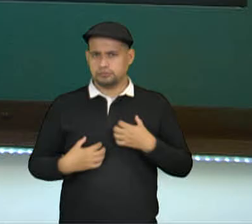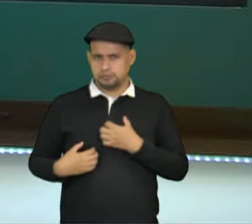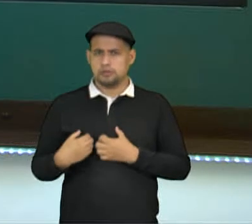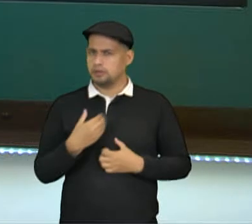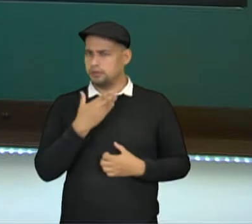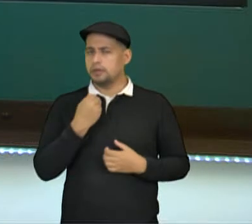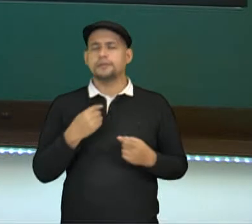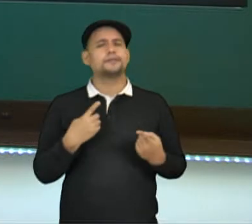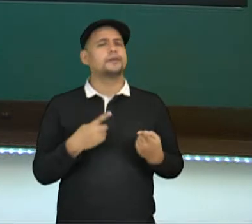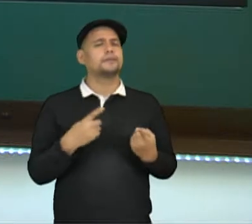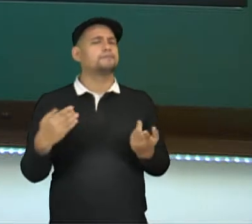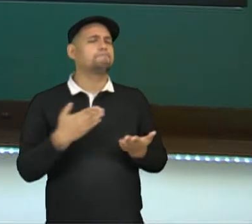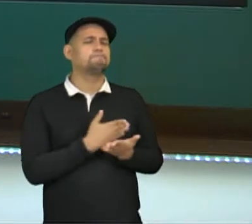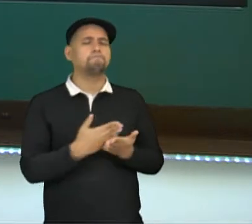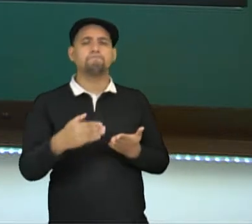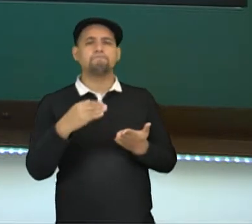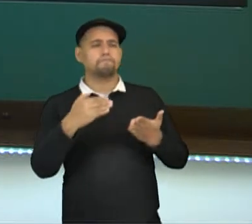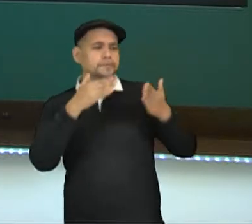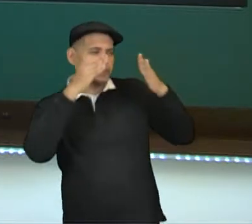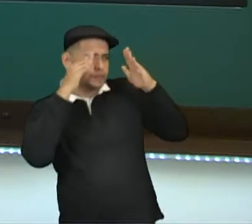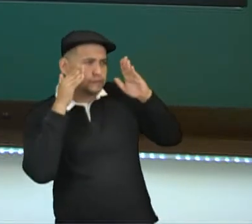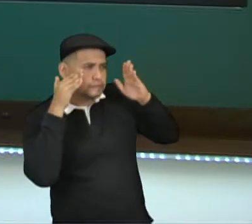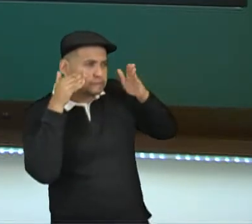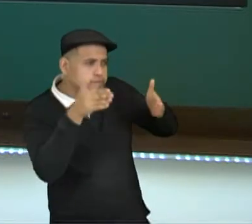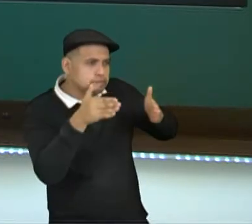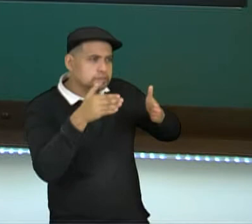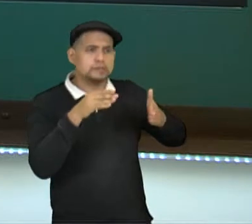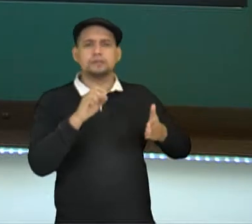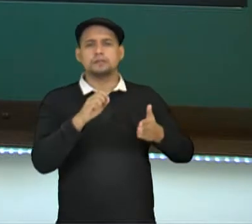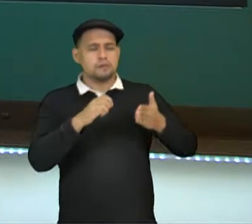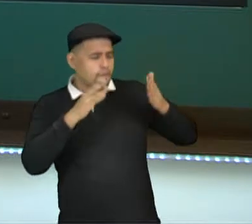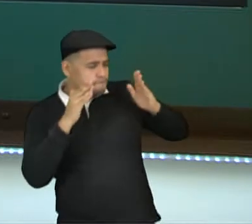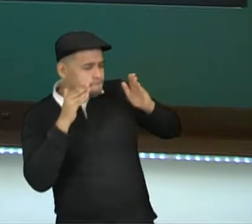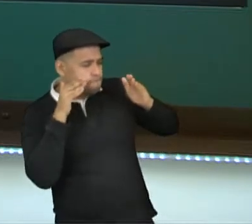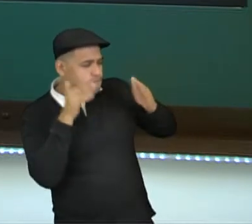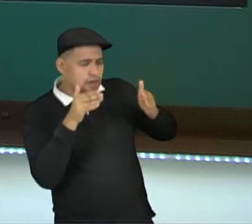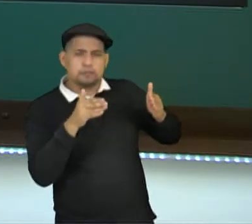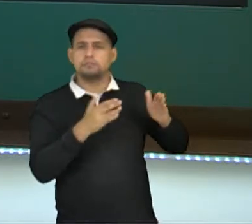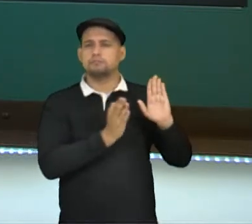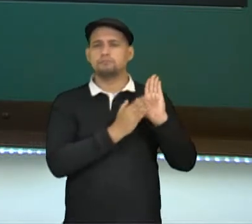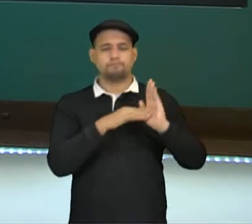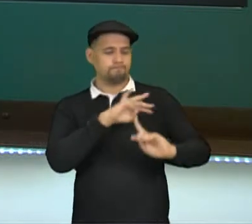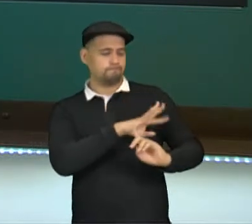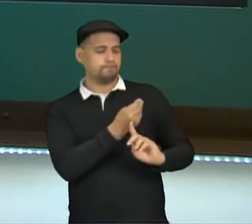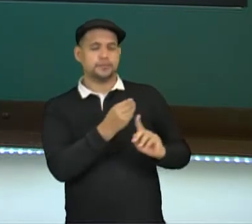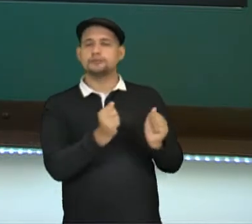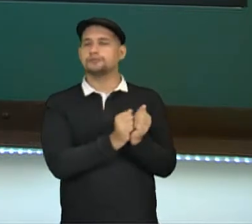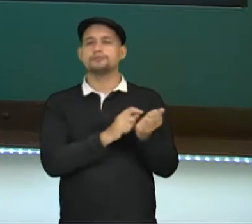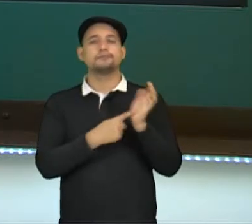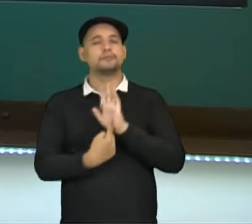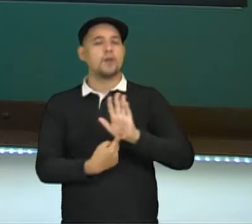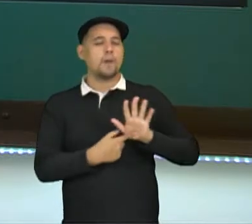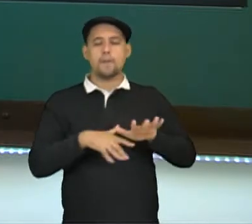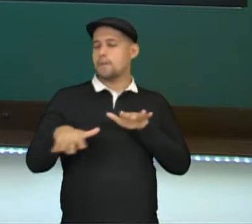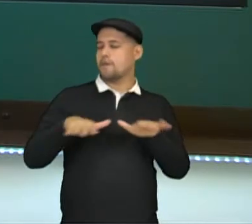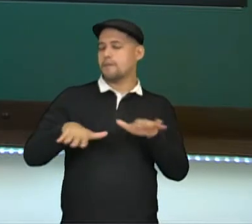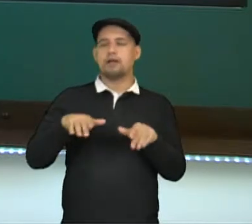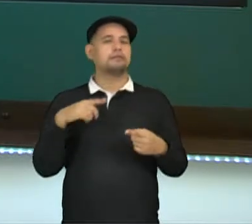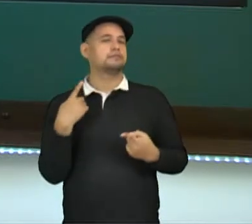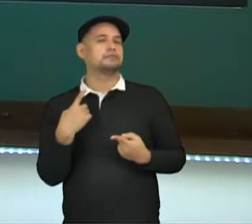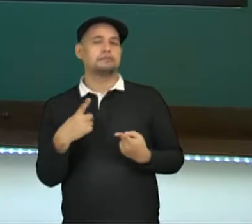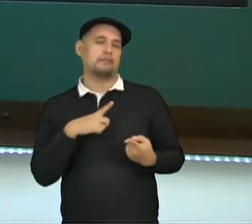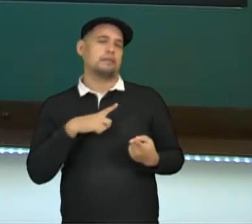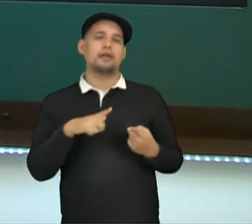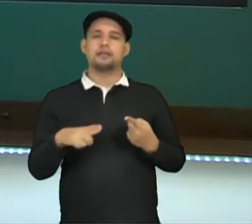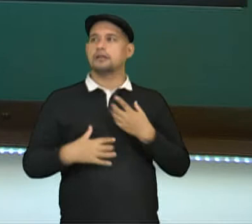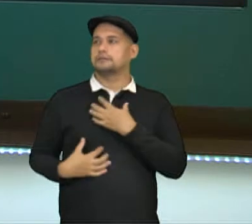seja, eles começam a enfatizar, os futuristas, eles começam a fazer aquela mostra da sua arte, trazendo a questão do movimento, trazendo essa questão mesmo